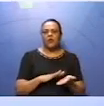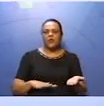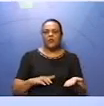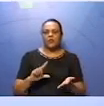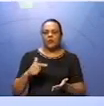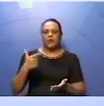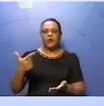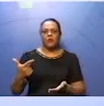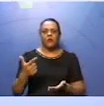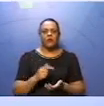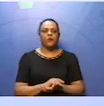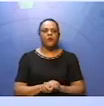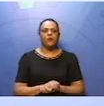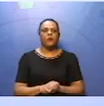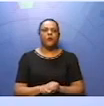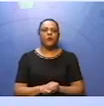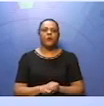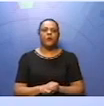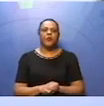diferente.